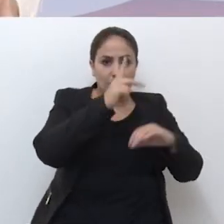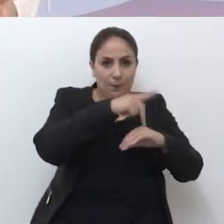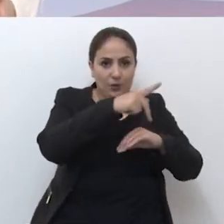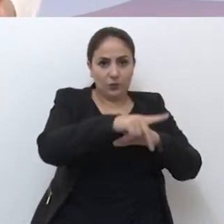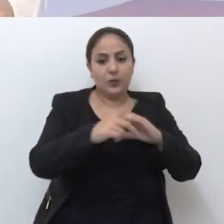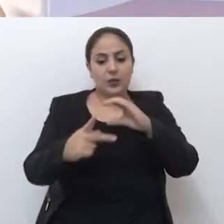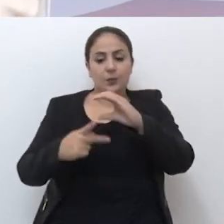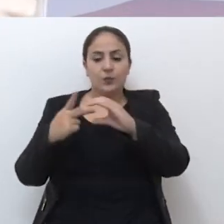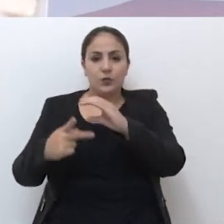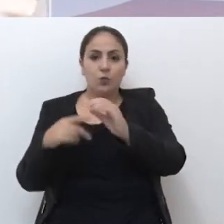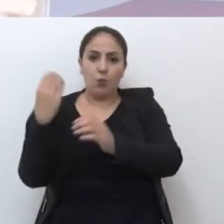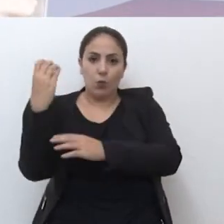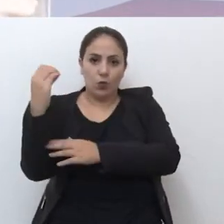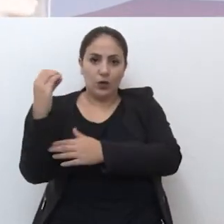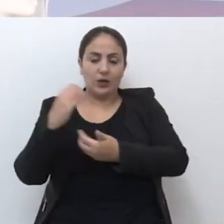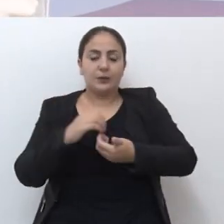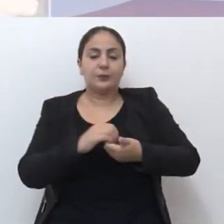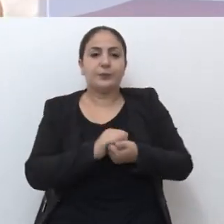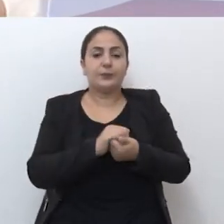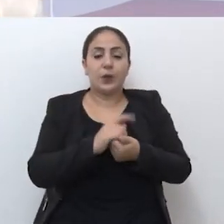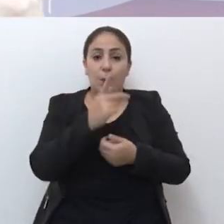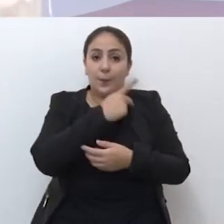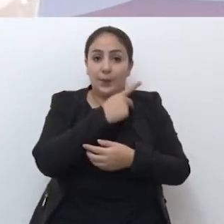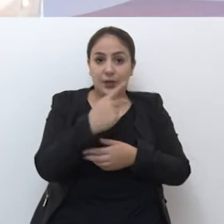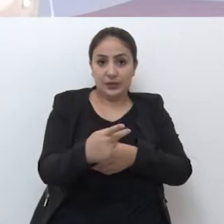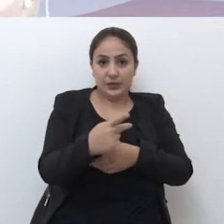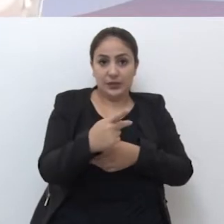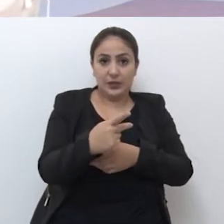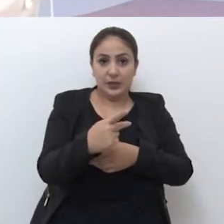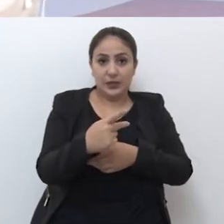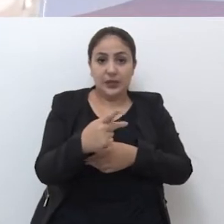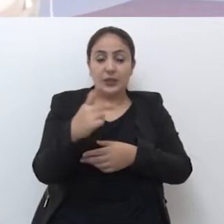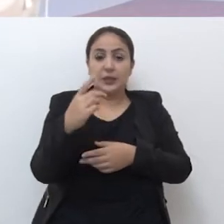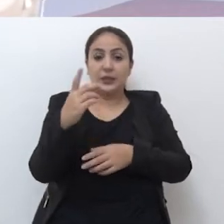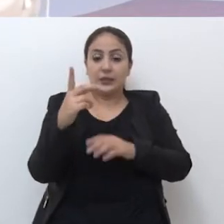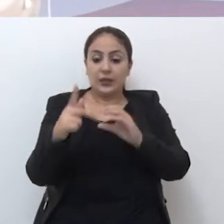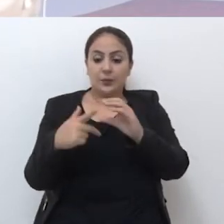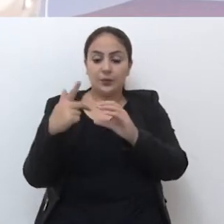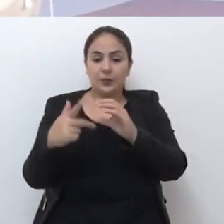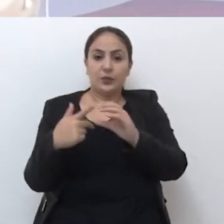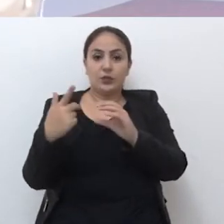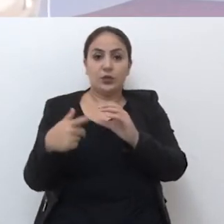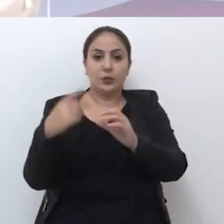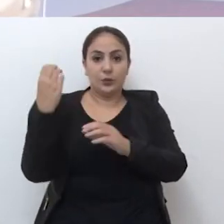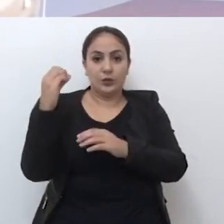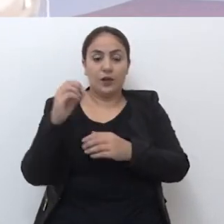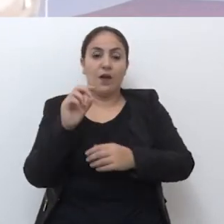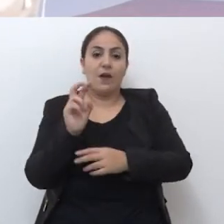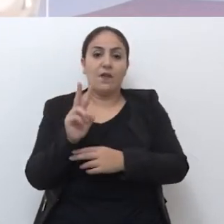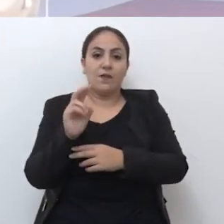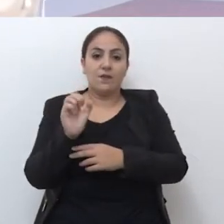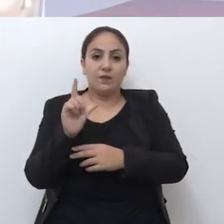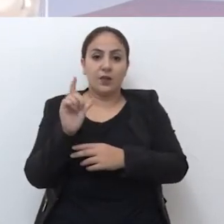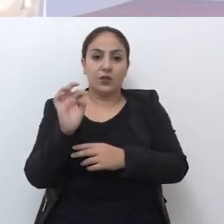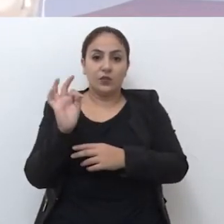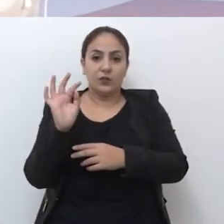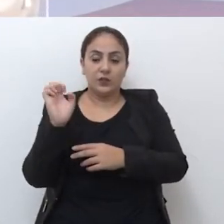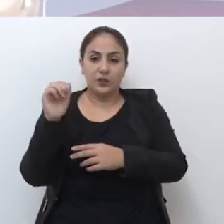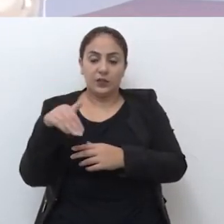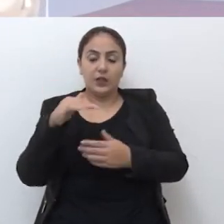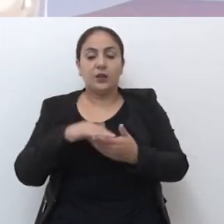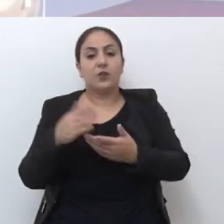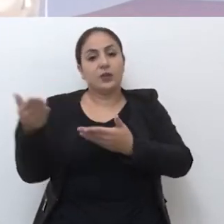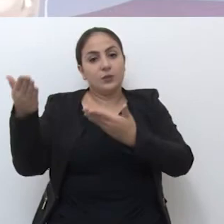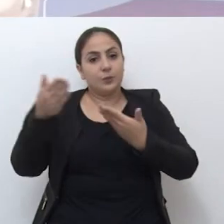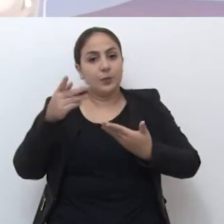legislativos de Passo Fundo e Porto Alegre. O presidente da Câmara da Capital Gaúcha, Walter Nagelstein, foi recebido